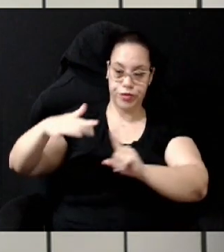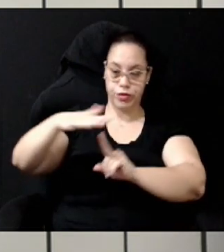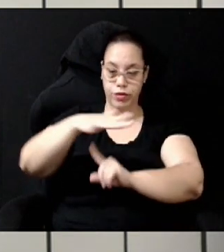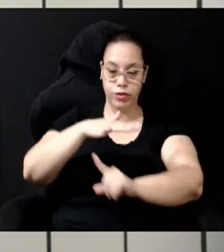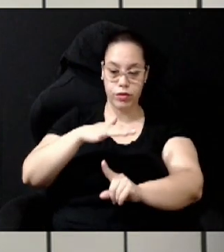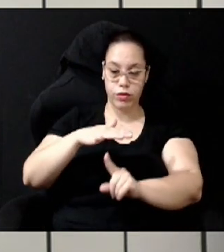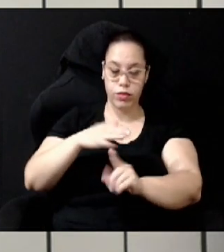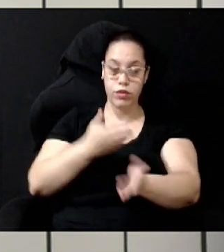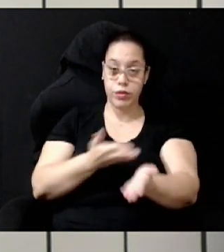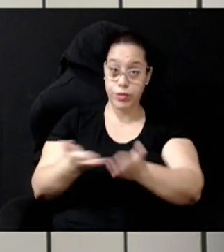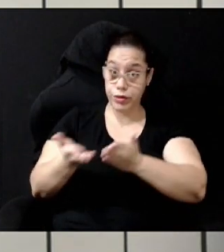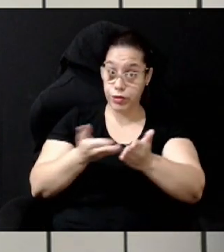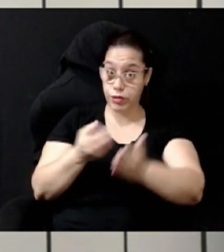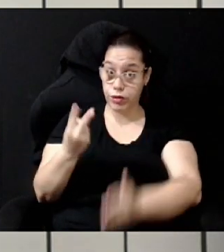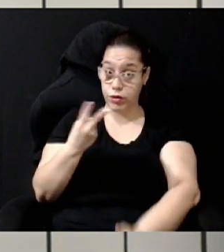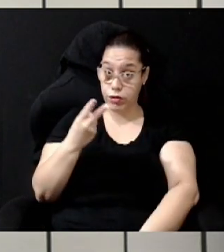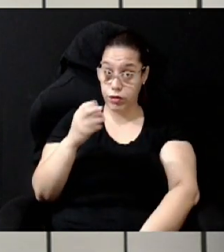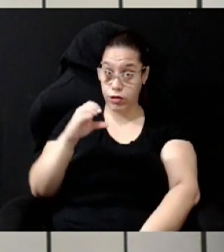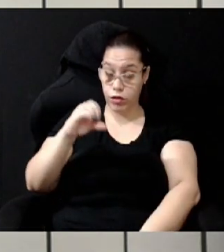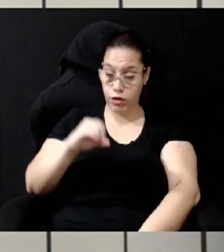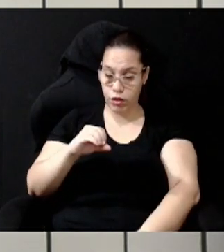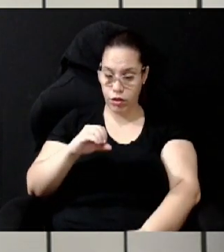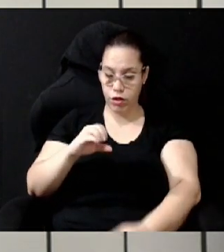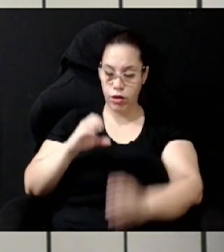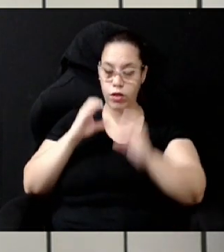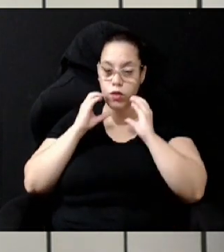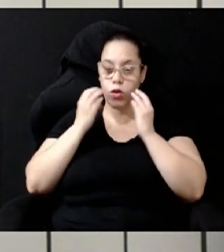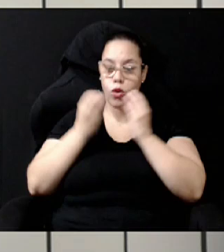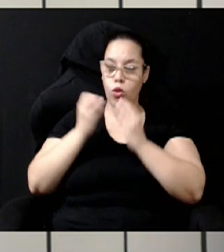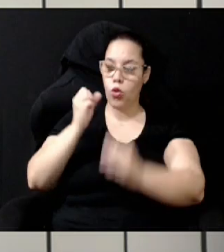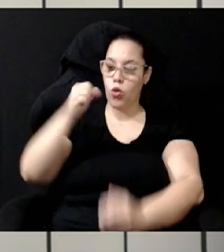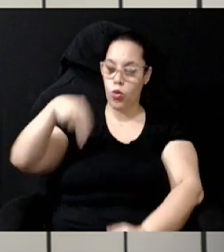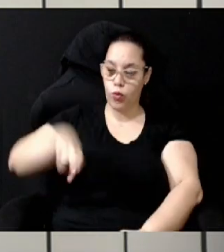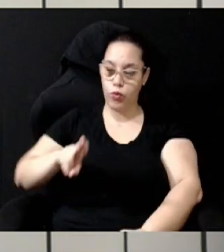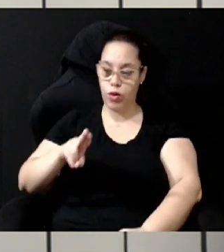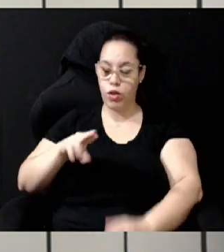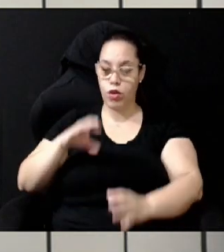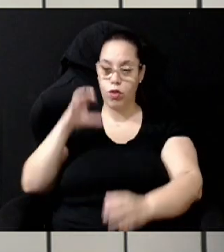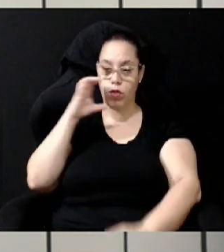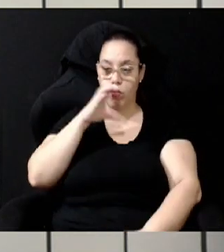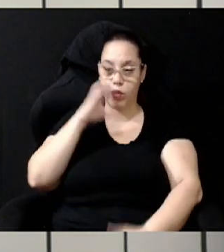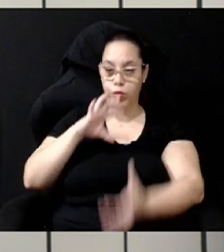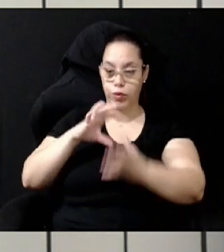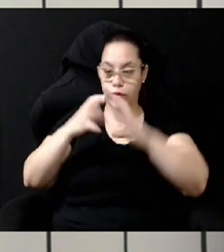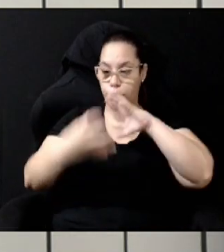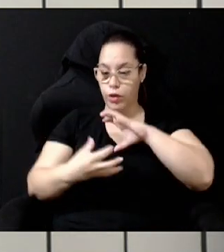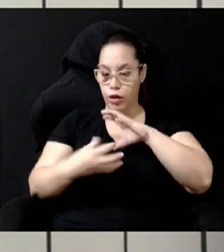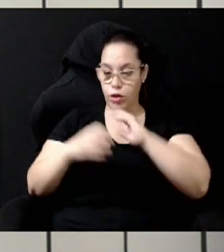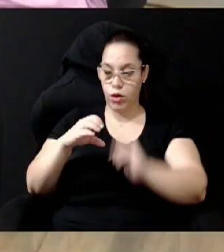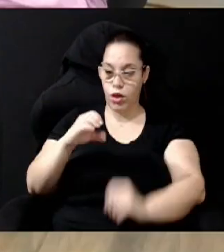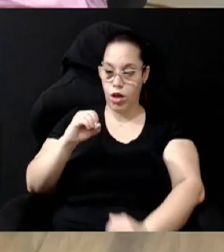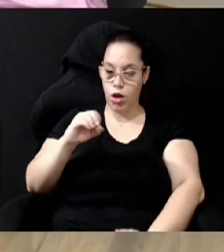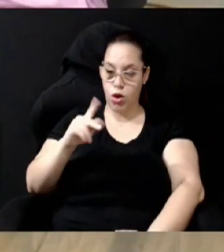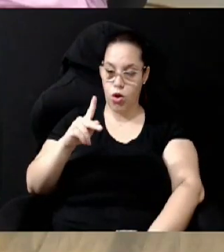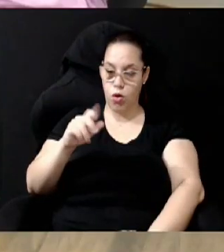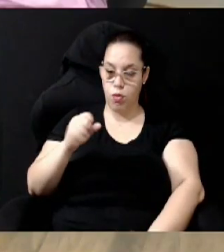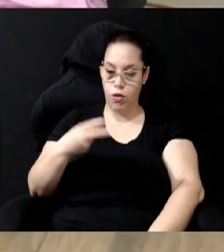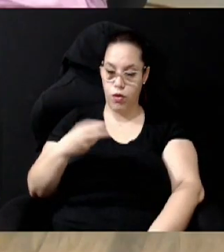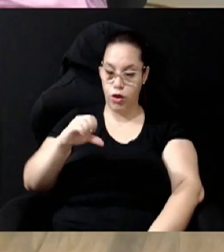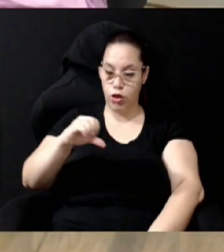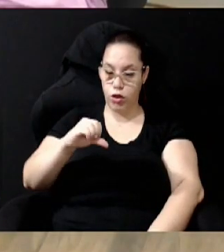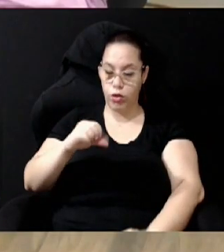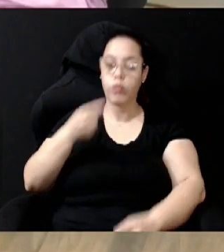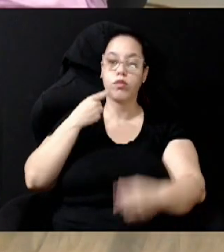da 29ª Conferência da ONU sobre Mudanças Climáticas, a COP29. Lembrando que o debate vai acontecer, farei